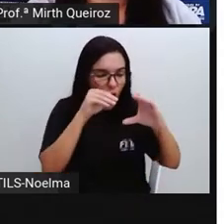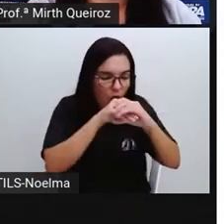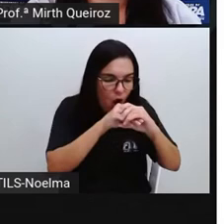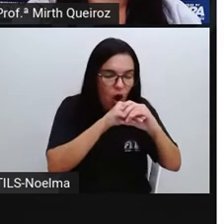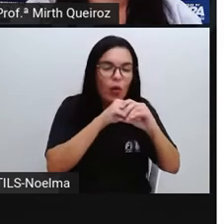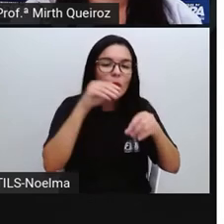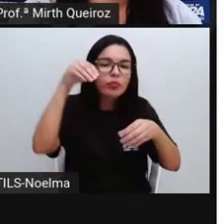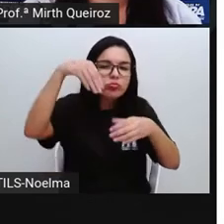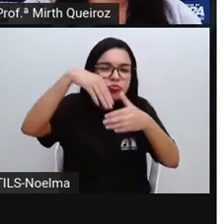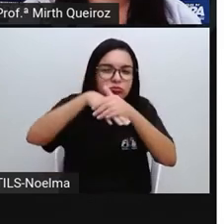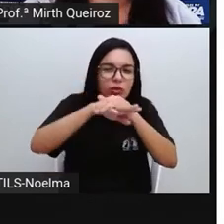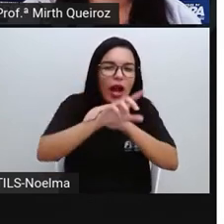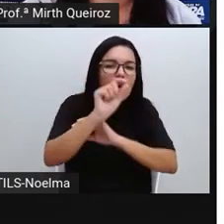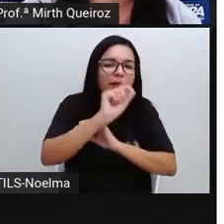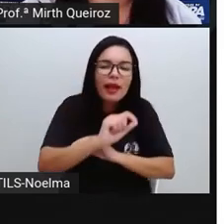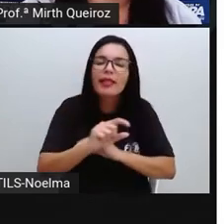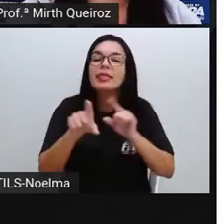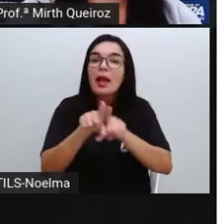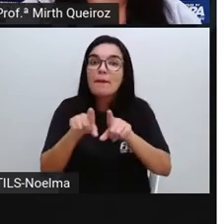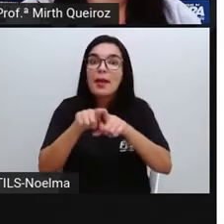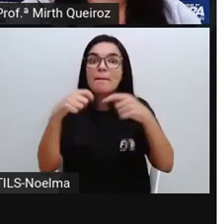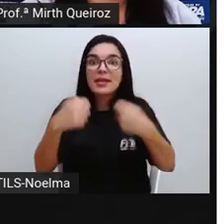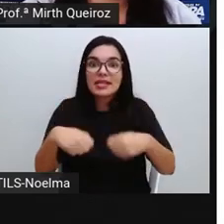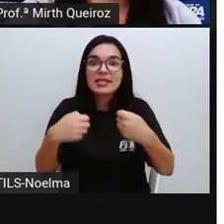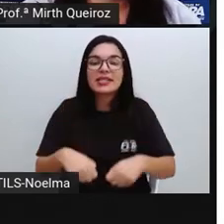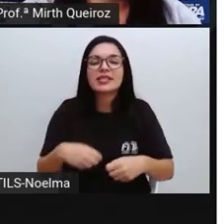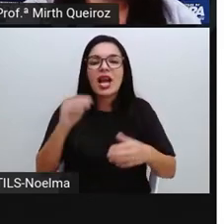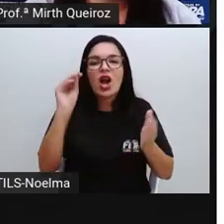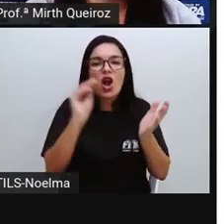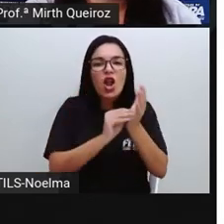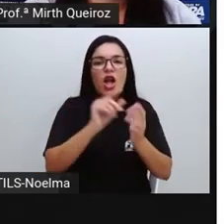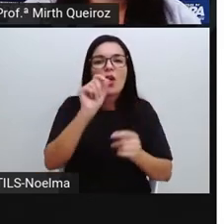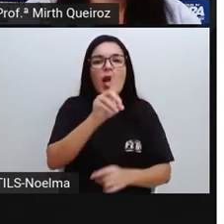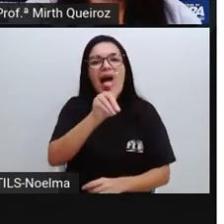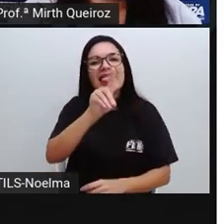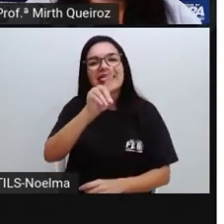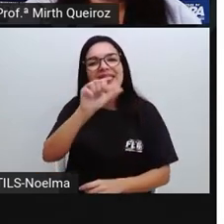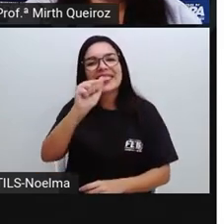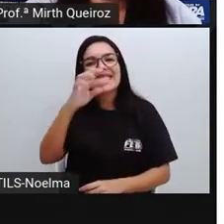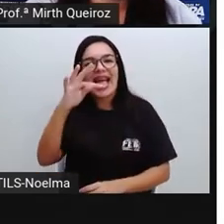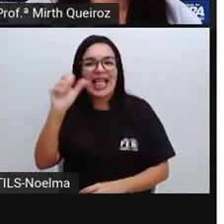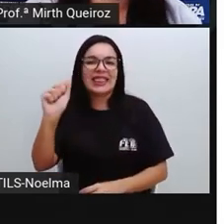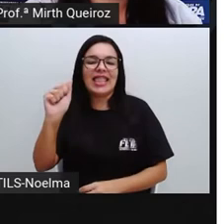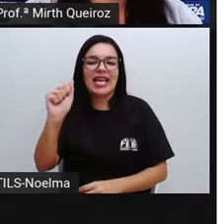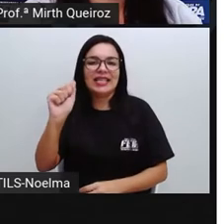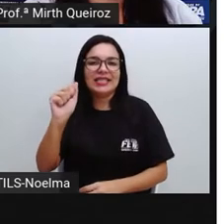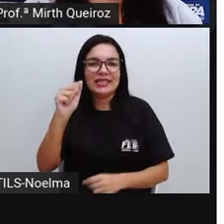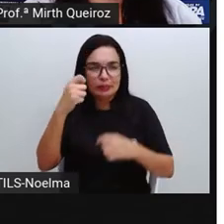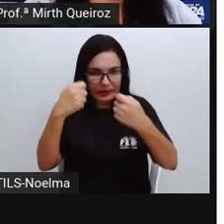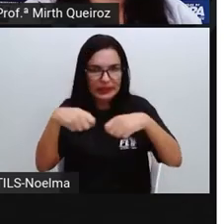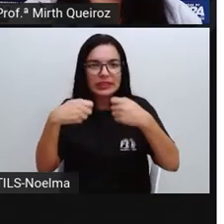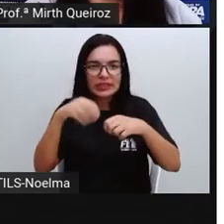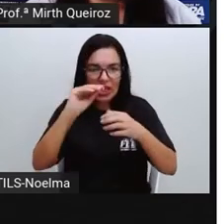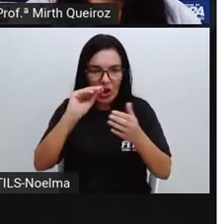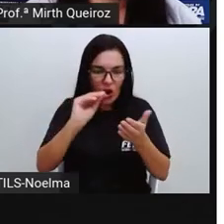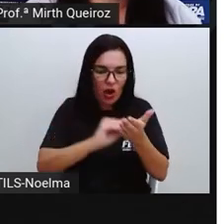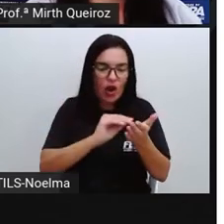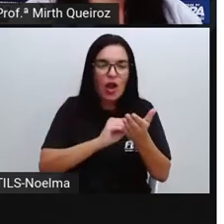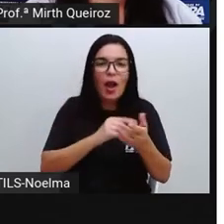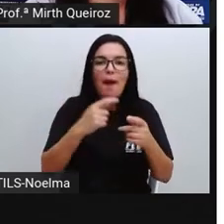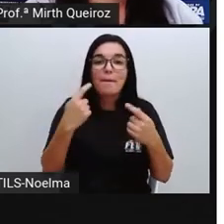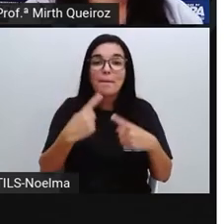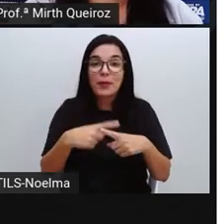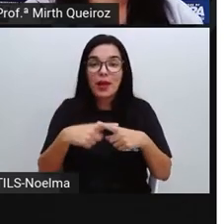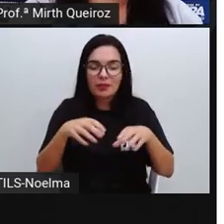de colocar em que data ela está sendo feita, né? Essa carta aí, essa